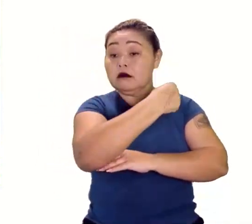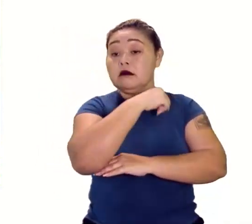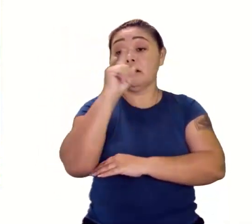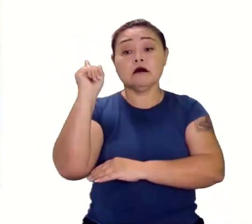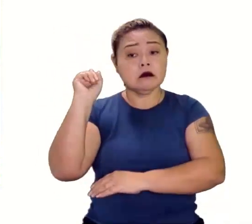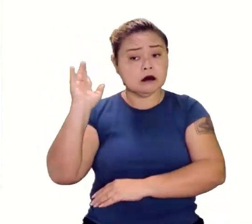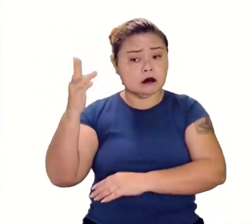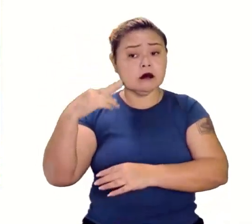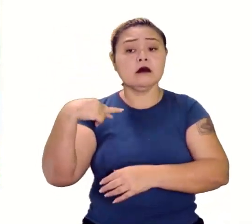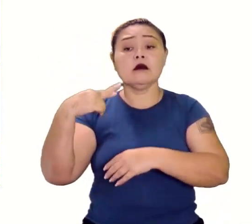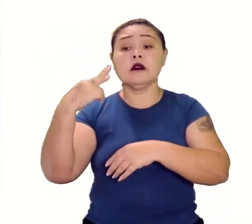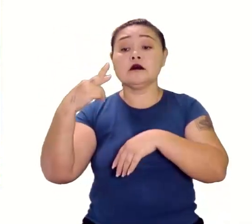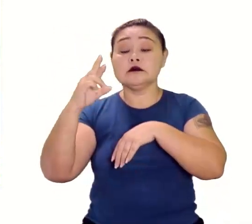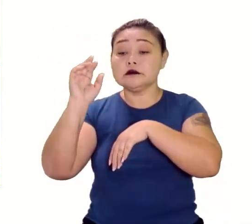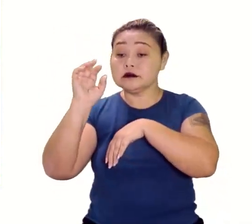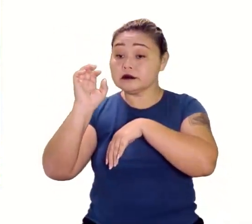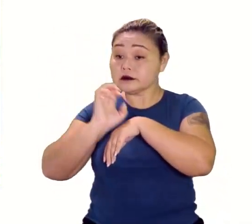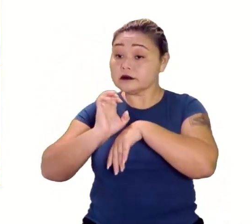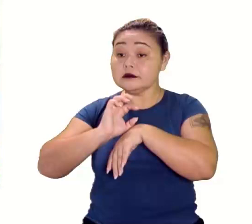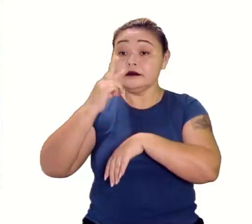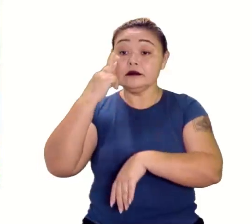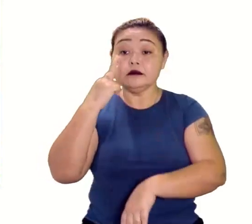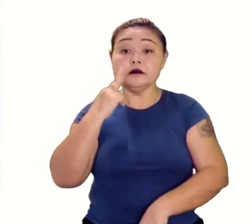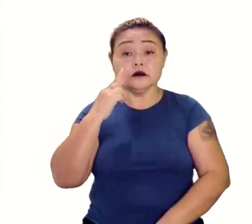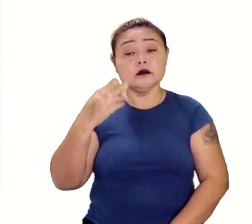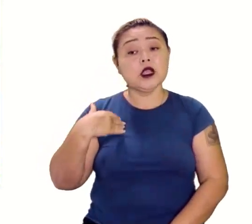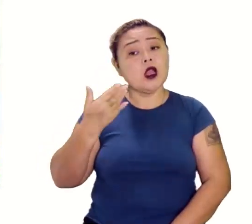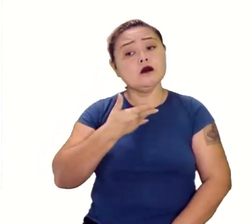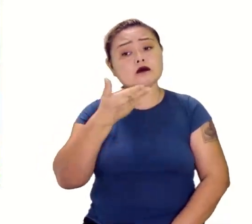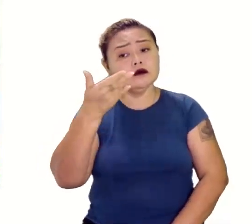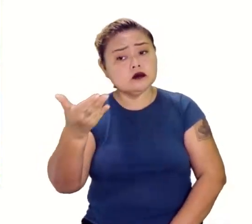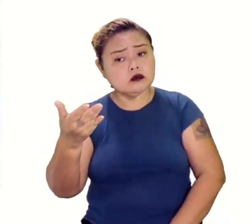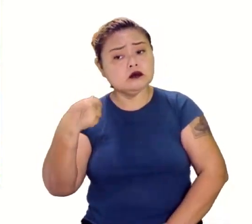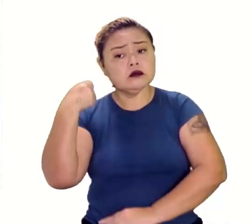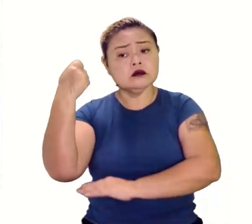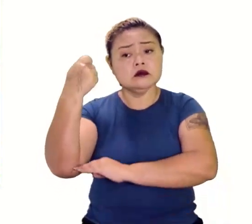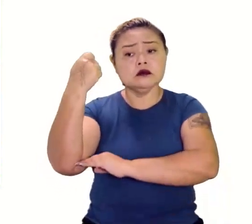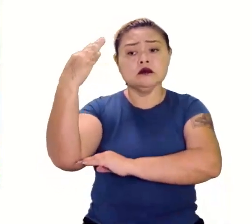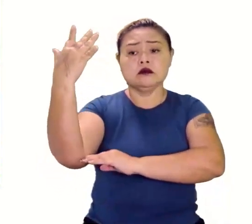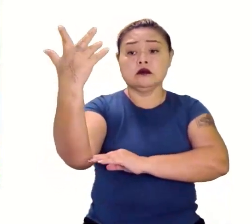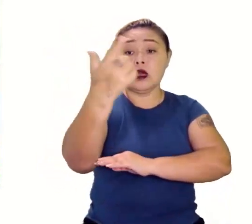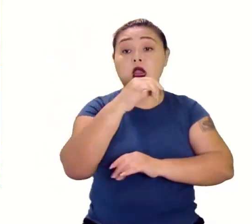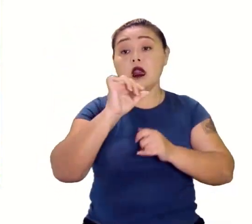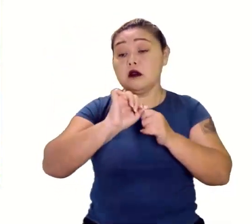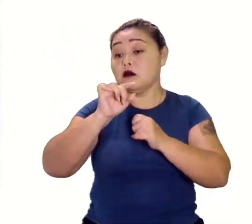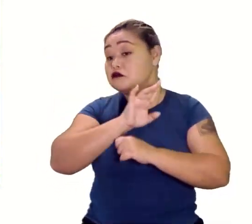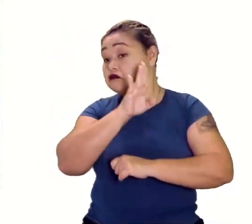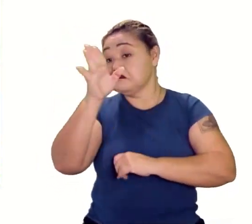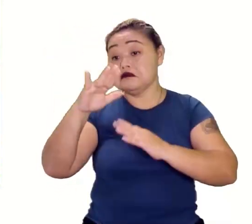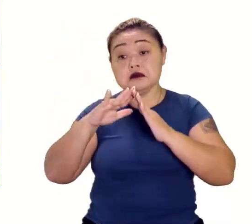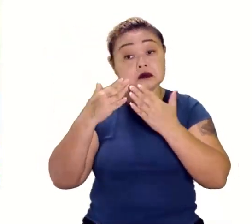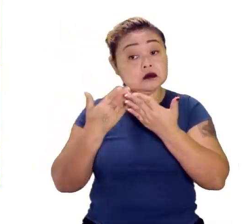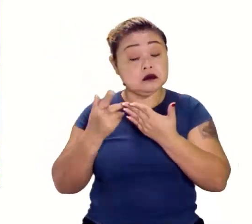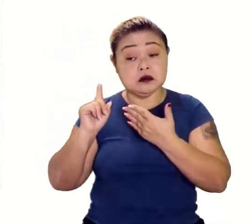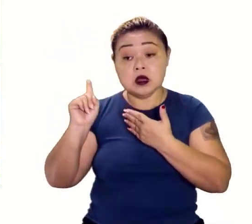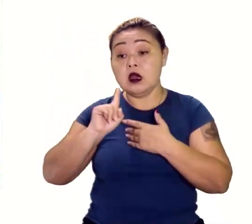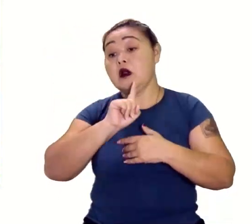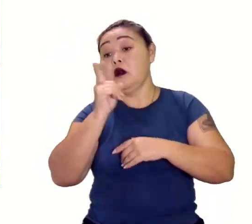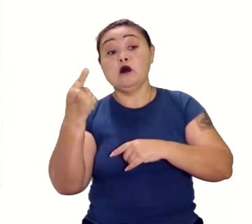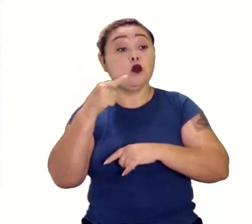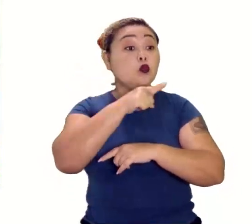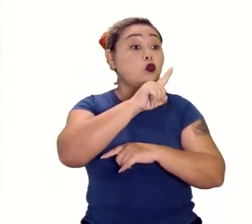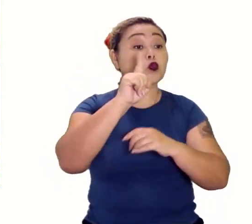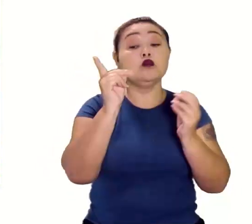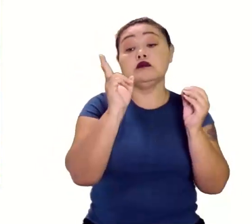Alta Floresta, né? Fomos. Mas não fomos nessa escola. Não, a gente foi mais na comunidade indígena, né? Não deu tempo de visitar as